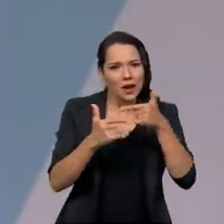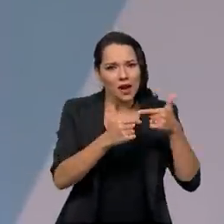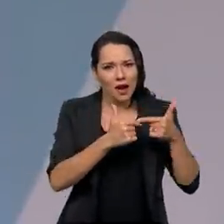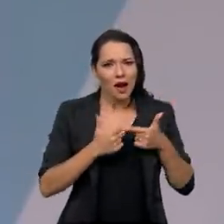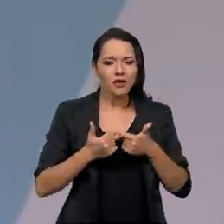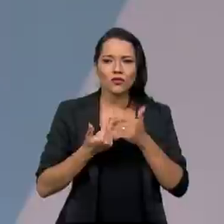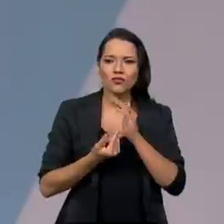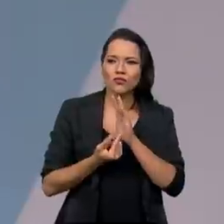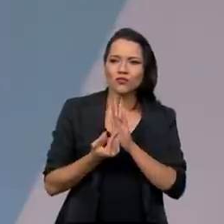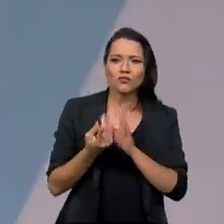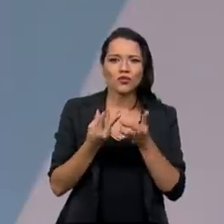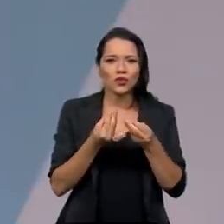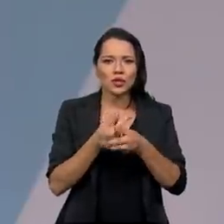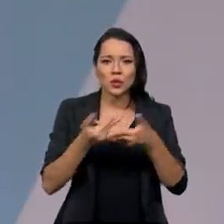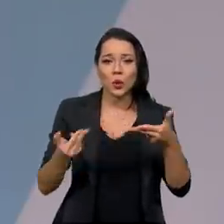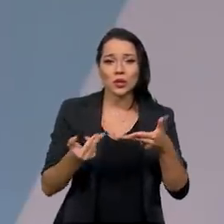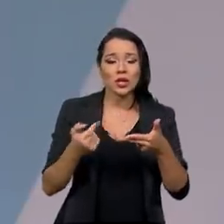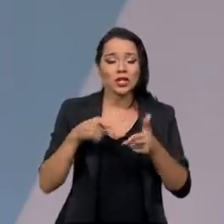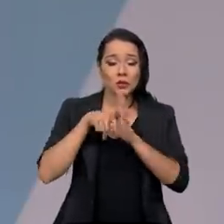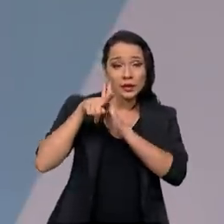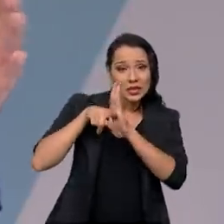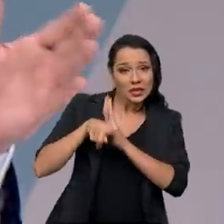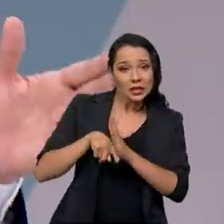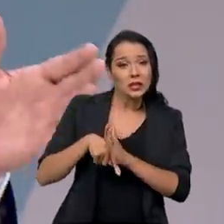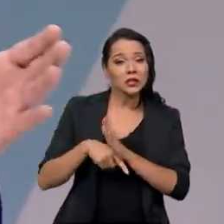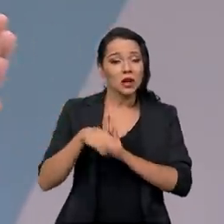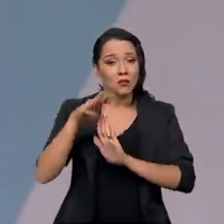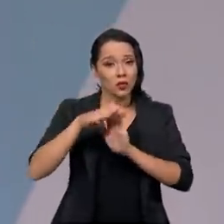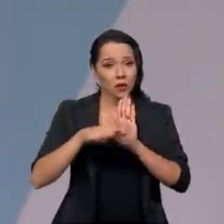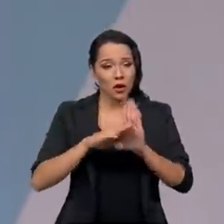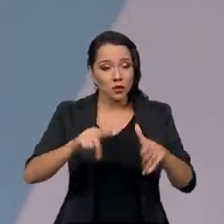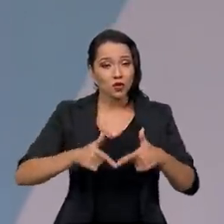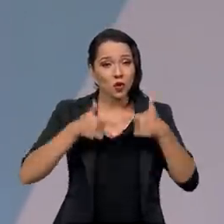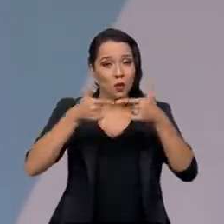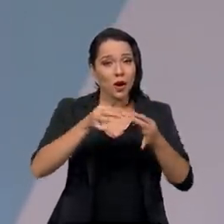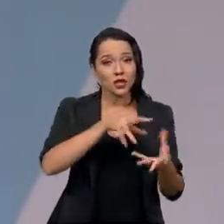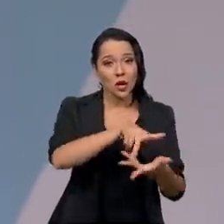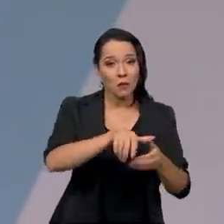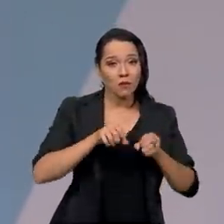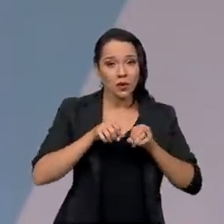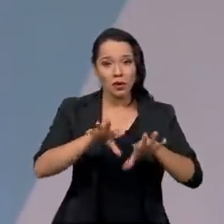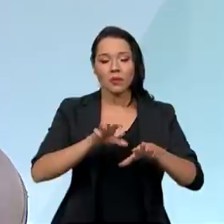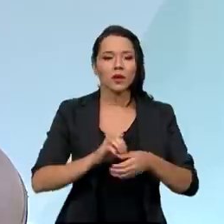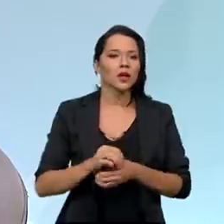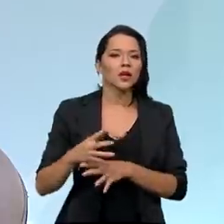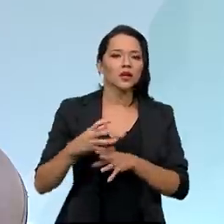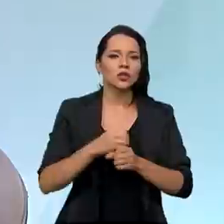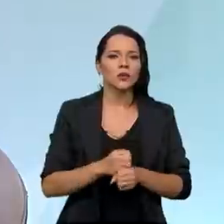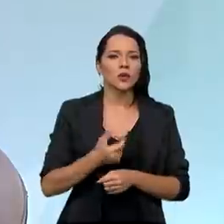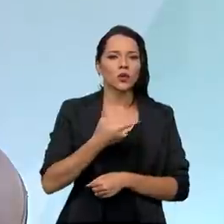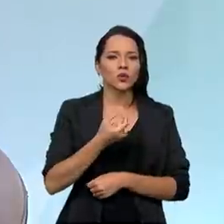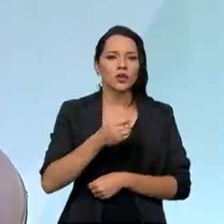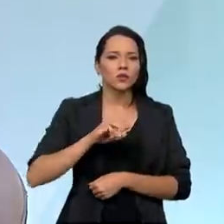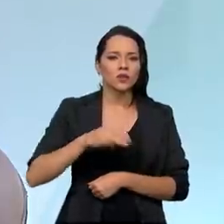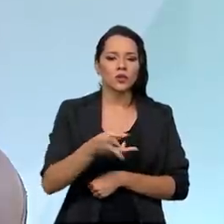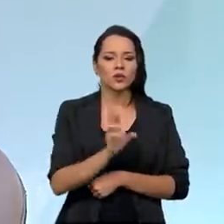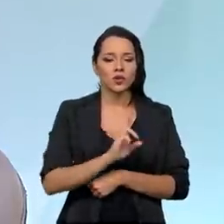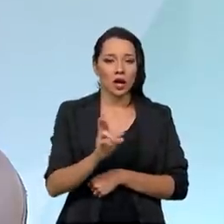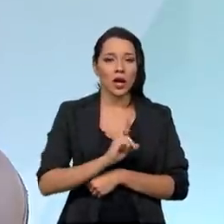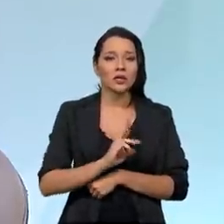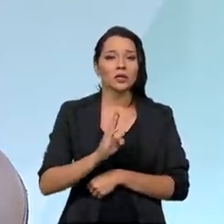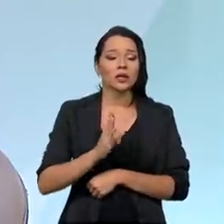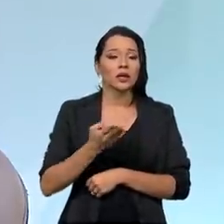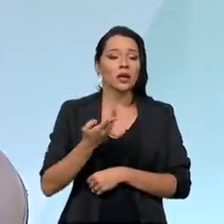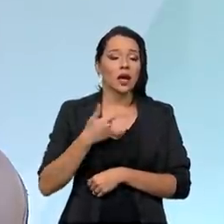muitos recursos em termos de pesquisa ao programa de combate a epidemias, que conta com 200 milhões de reais em bolsas